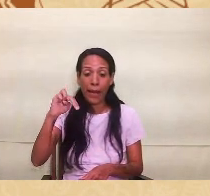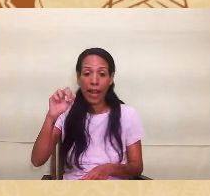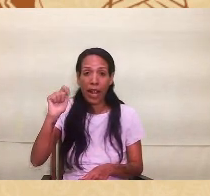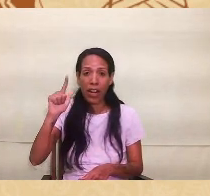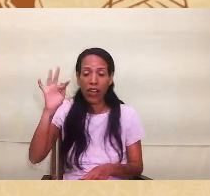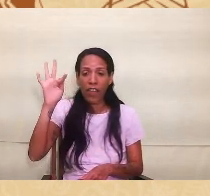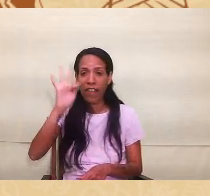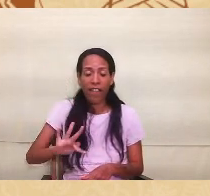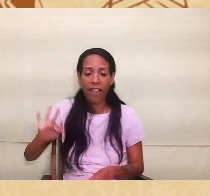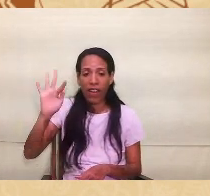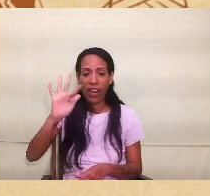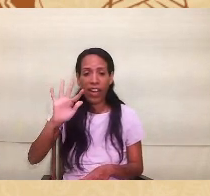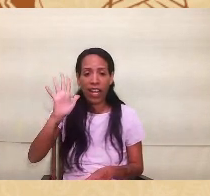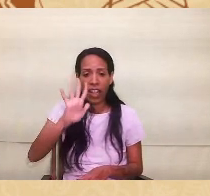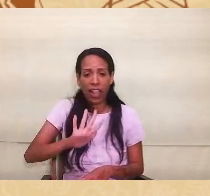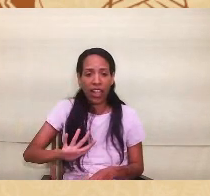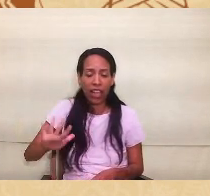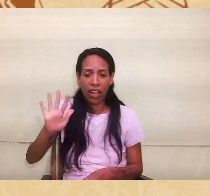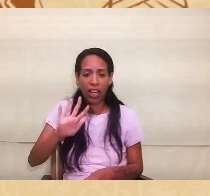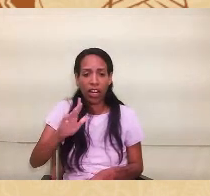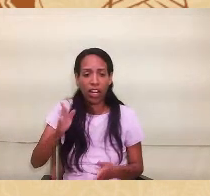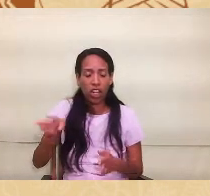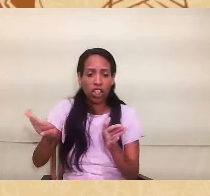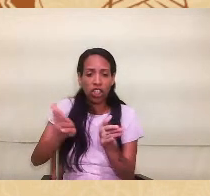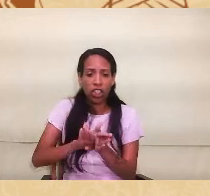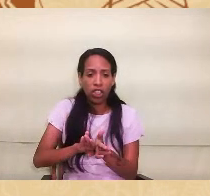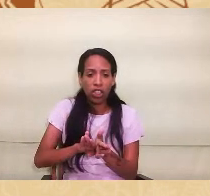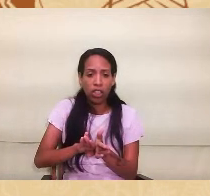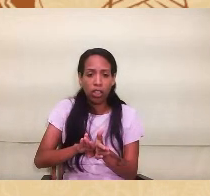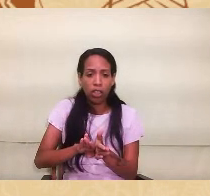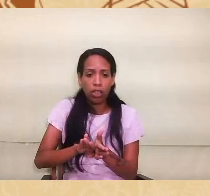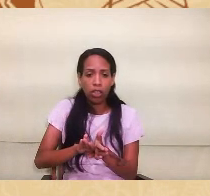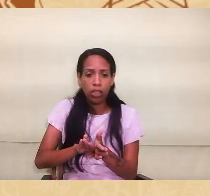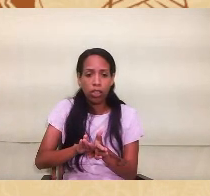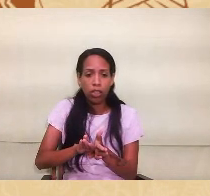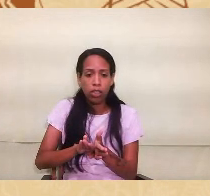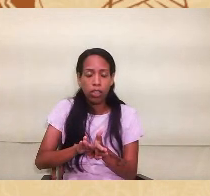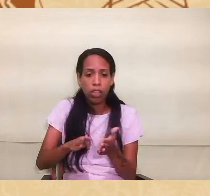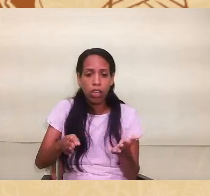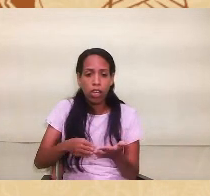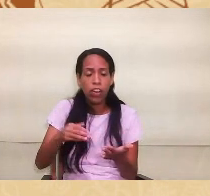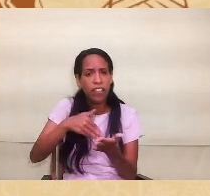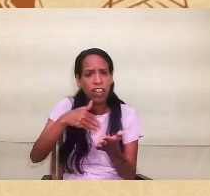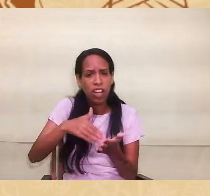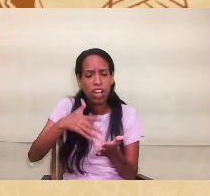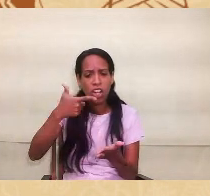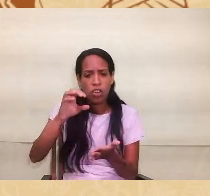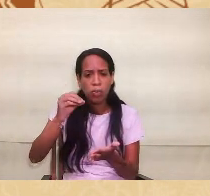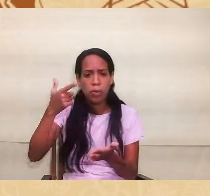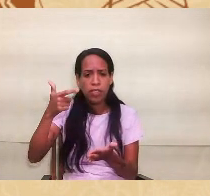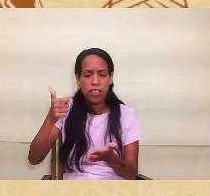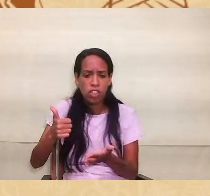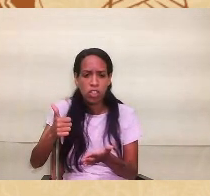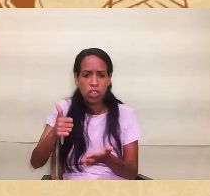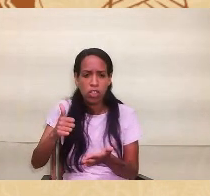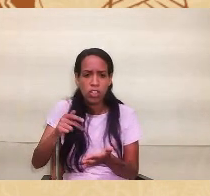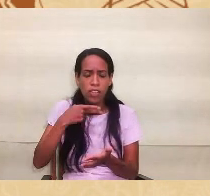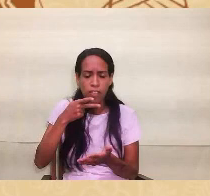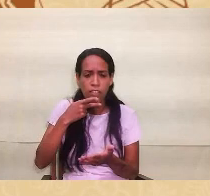federal, que chegou à constatação que não, que os indígenas não queriam se cuidar, e aí essa lei foi